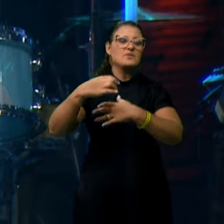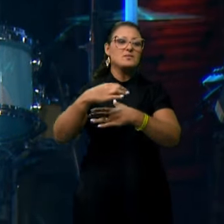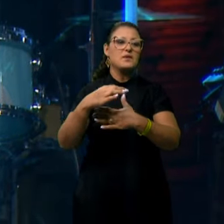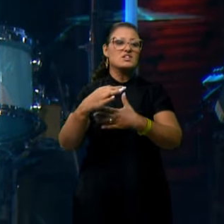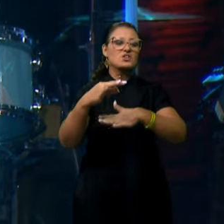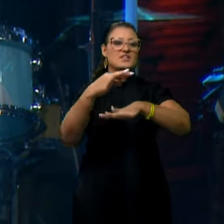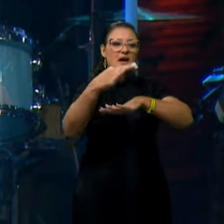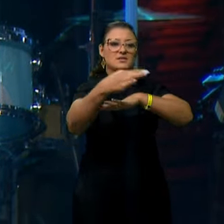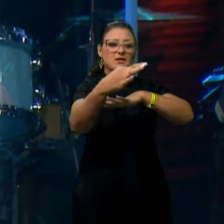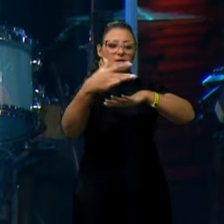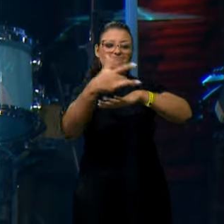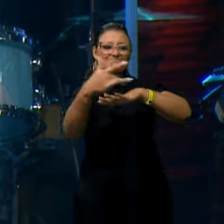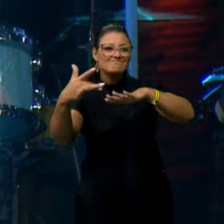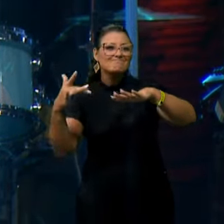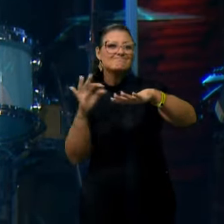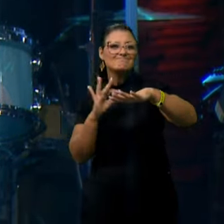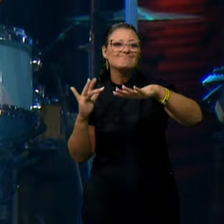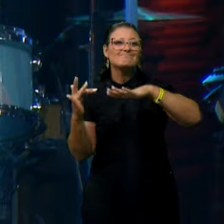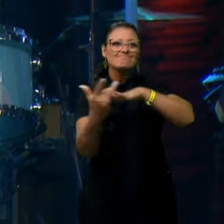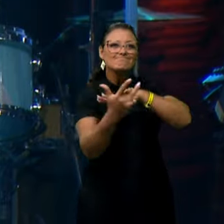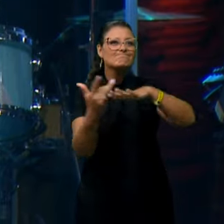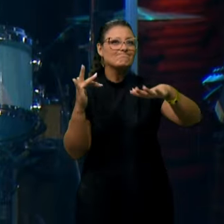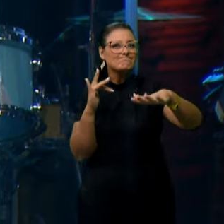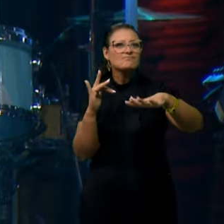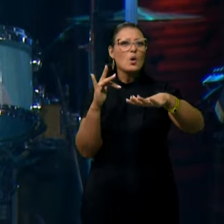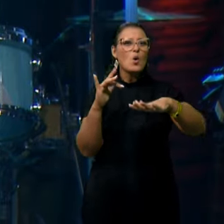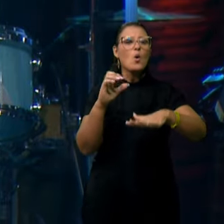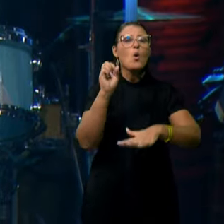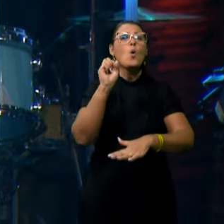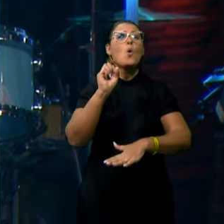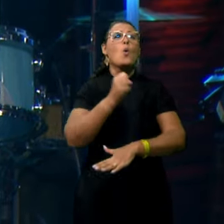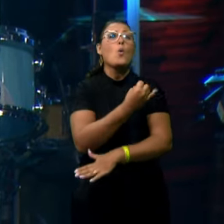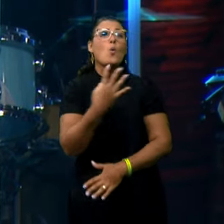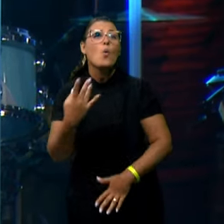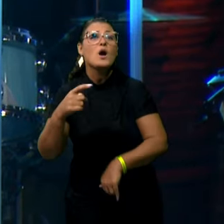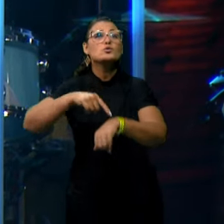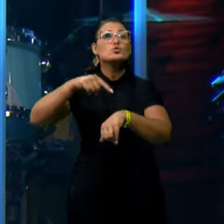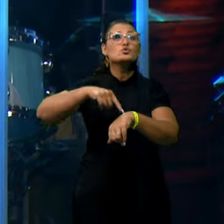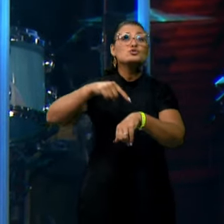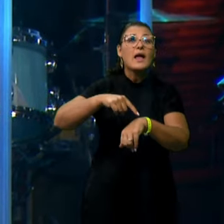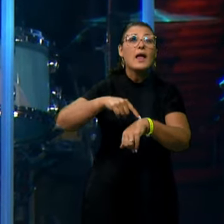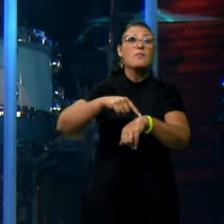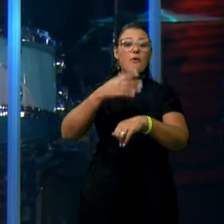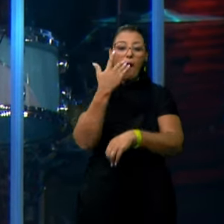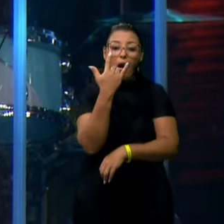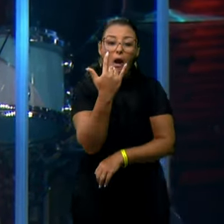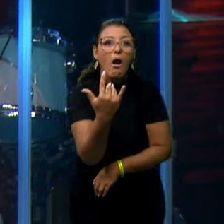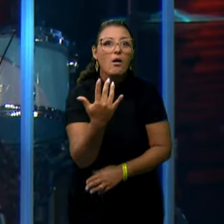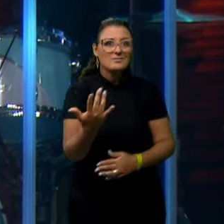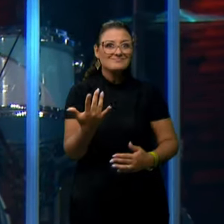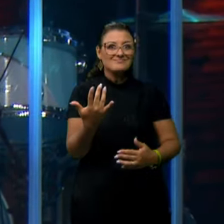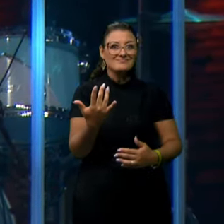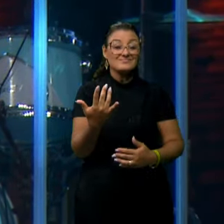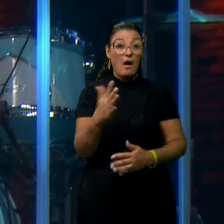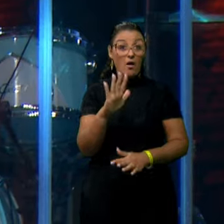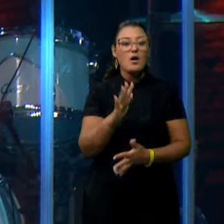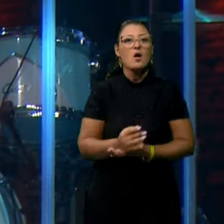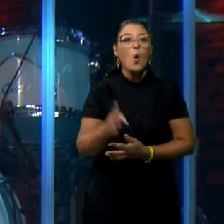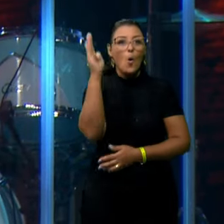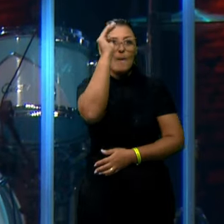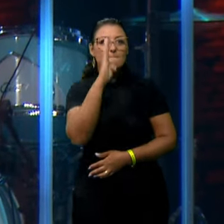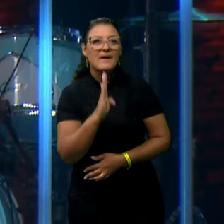você passa na minha associar multiplicado por uns milhões de usuários duas coisas o Brasil é o rei